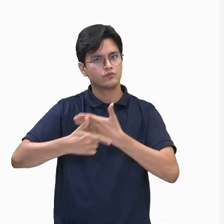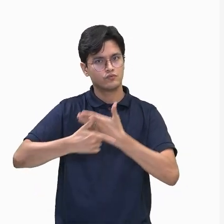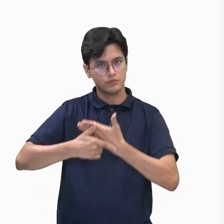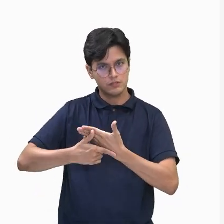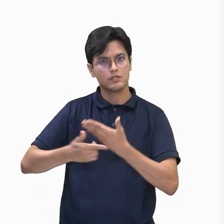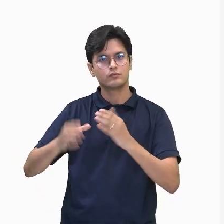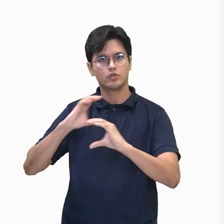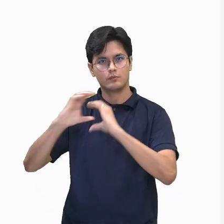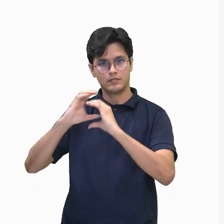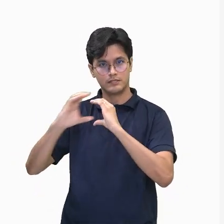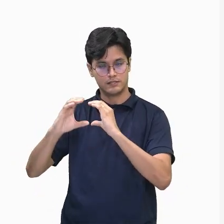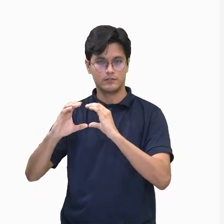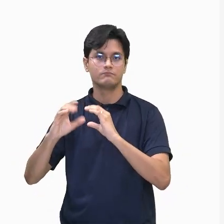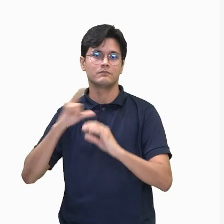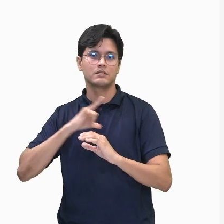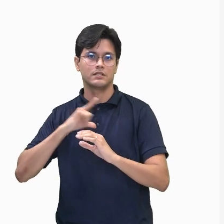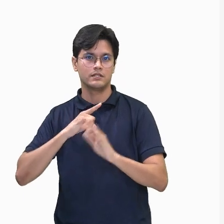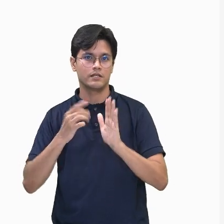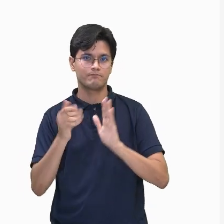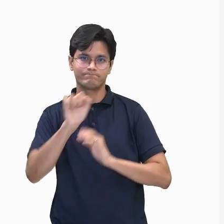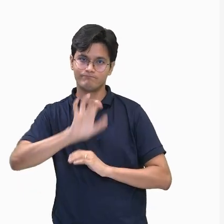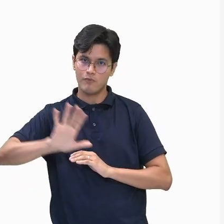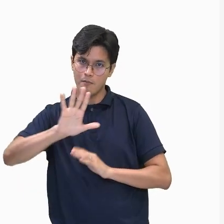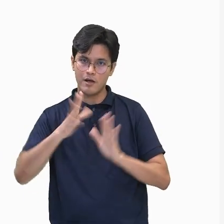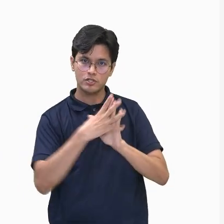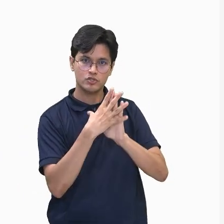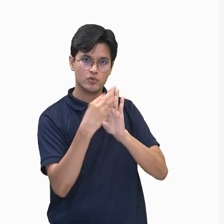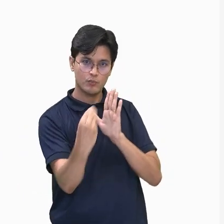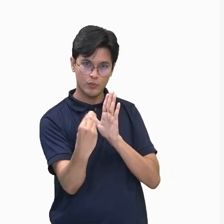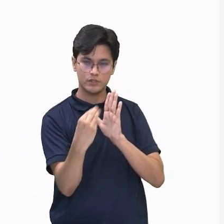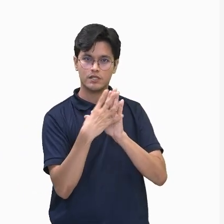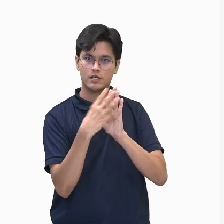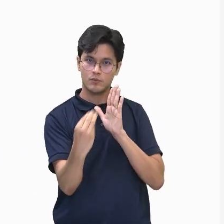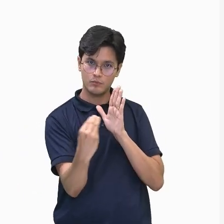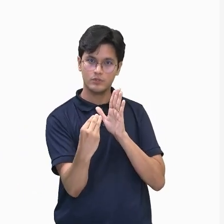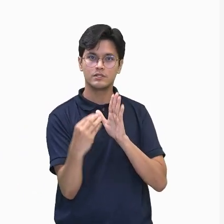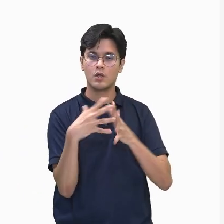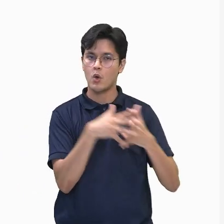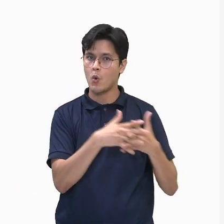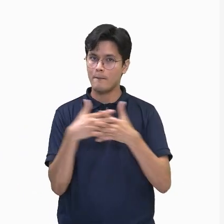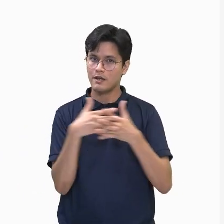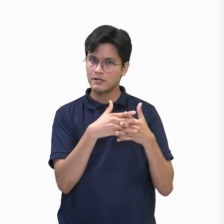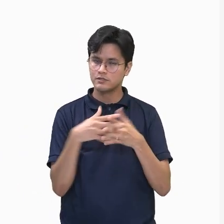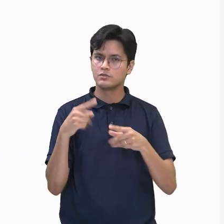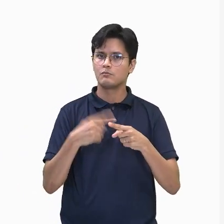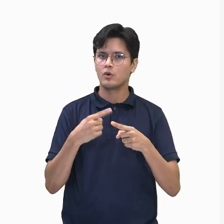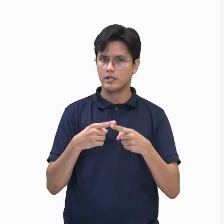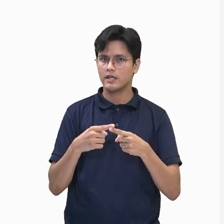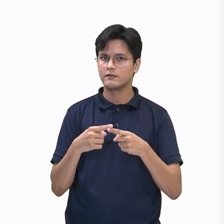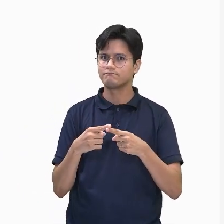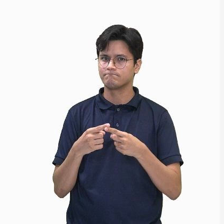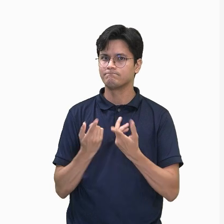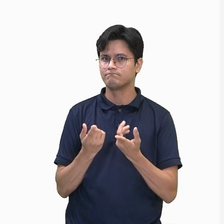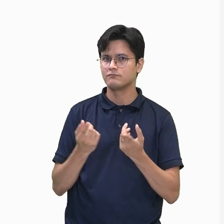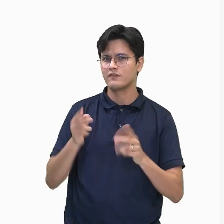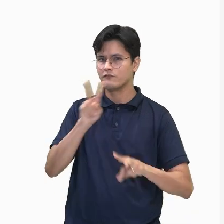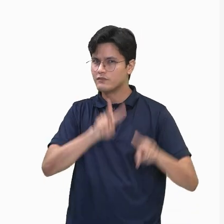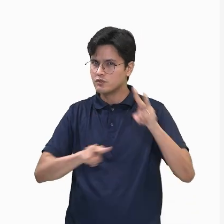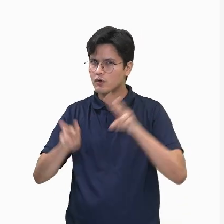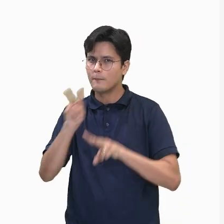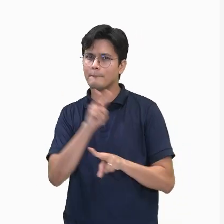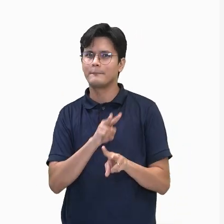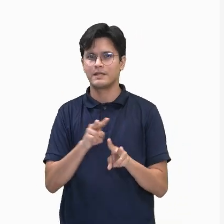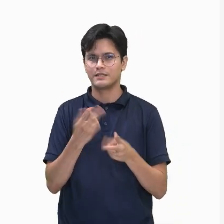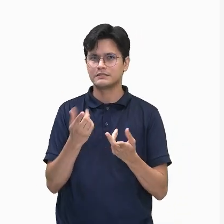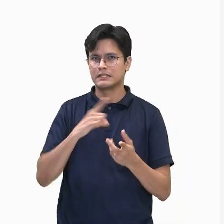comunicação? Temos aí um modelo complexo porque visualmente ele é enxertado